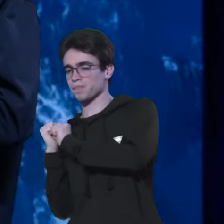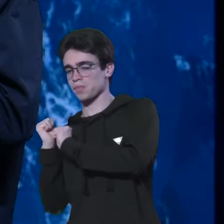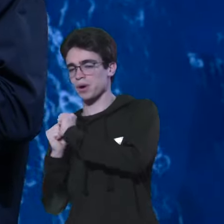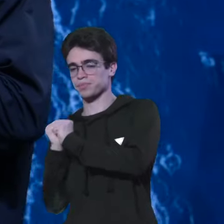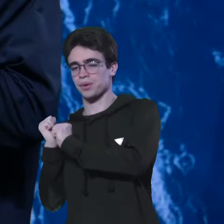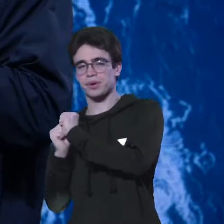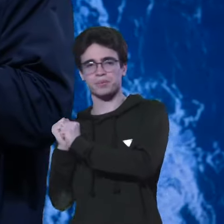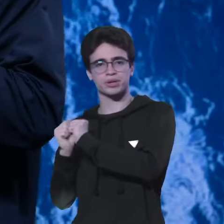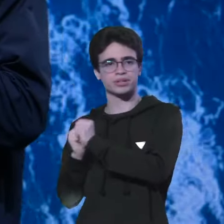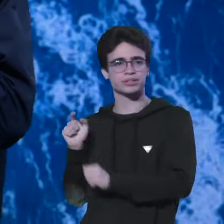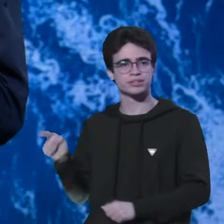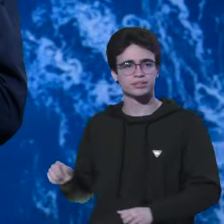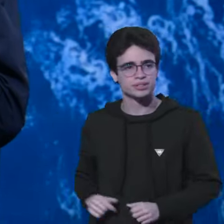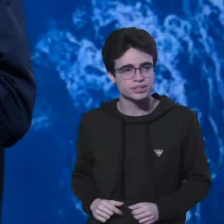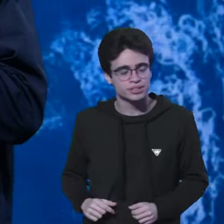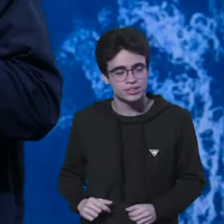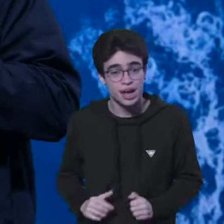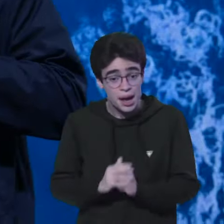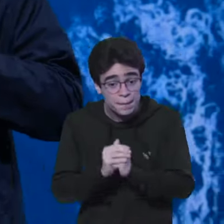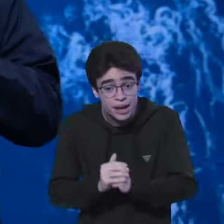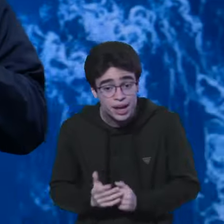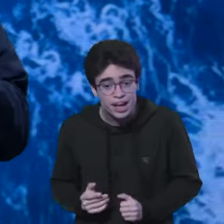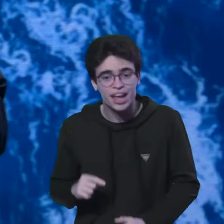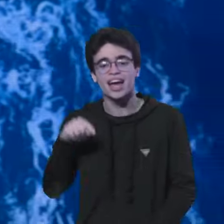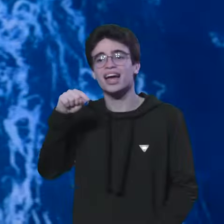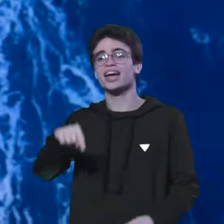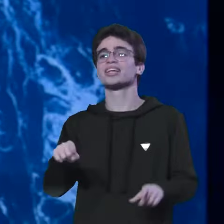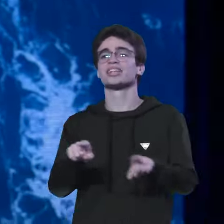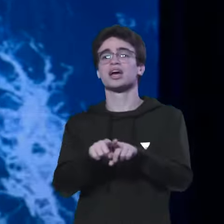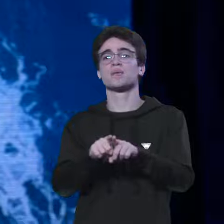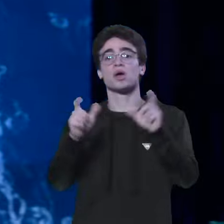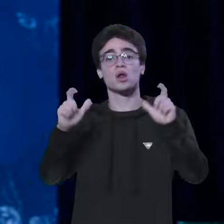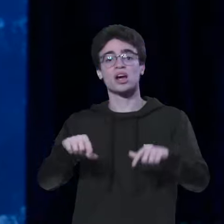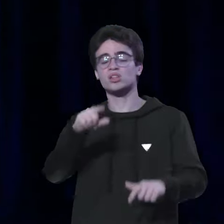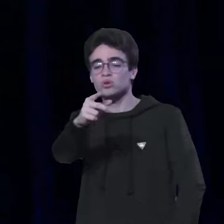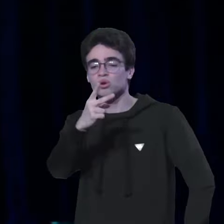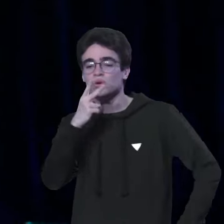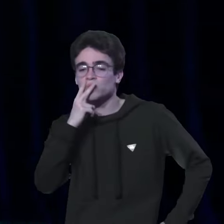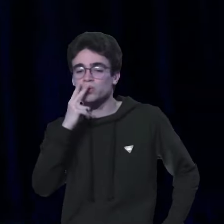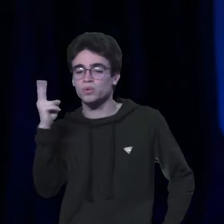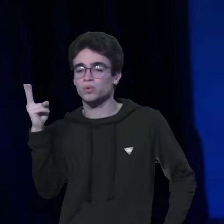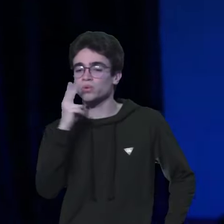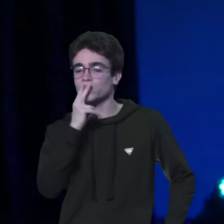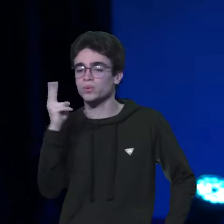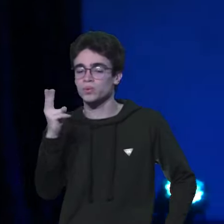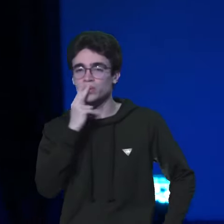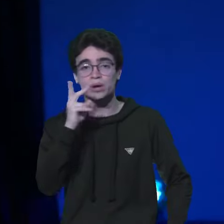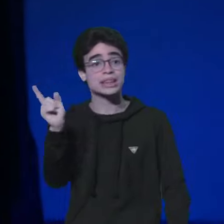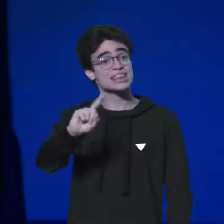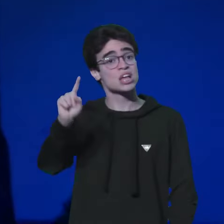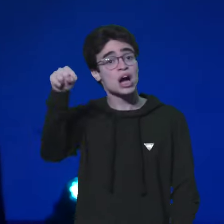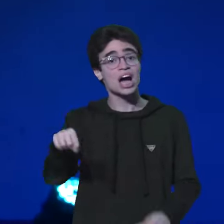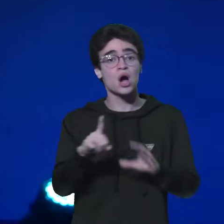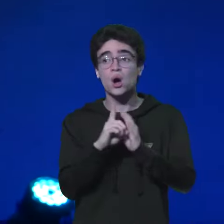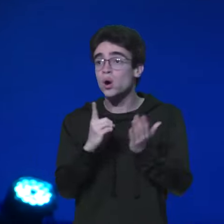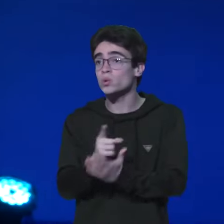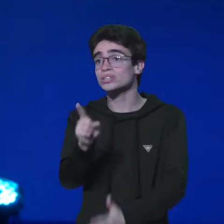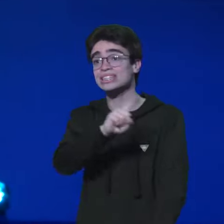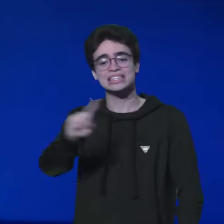lado. Amém? Aqui não é um lugar para você fumar vapor. Tem gente que já tentou fumar vapor no culto.